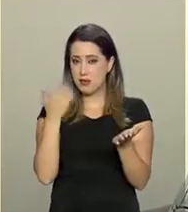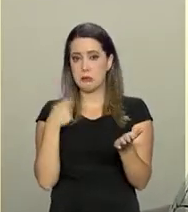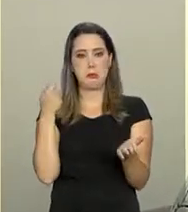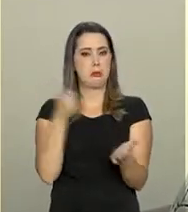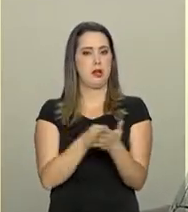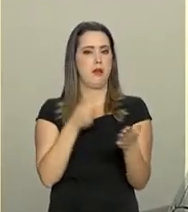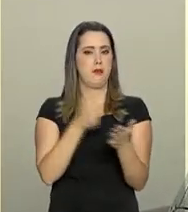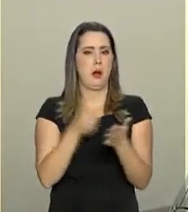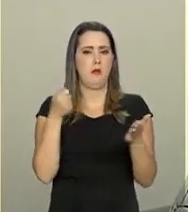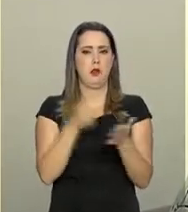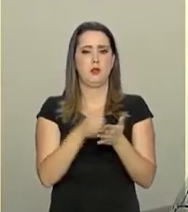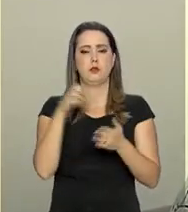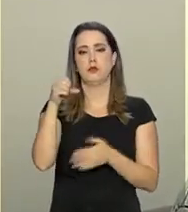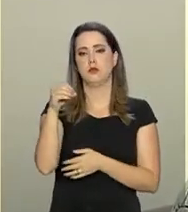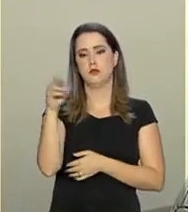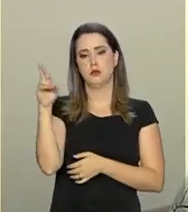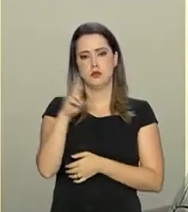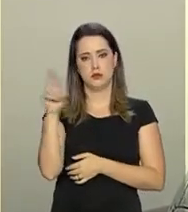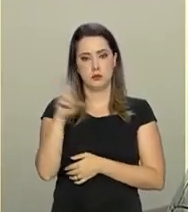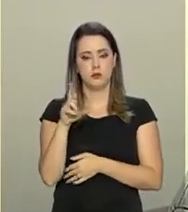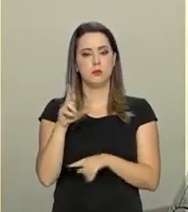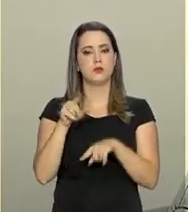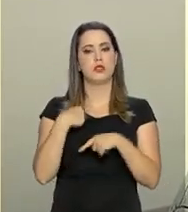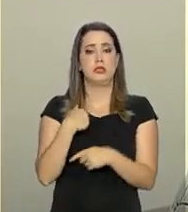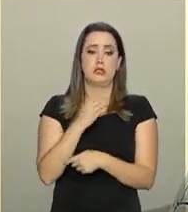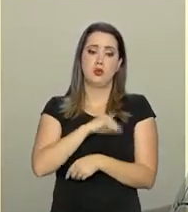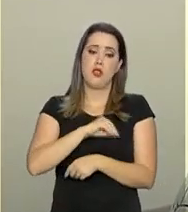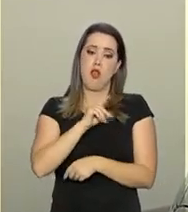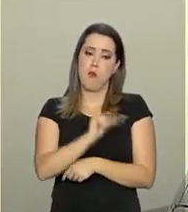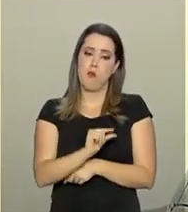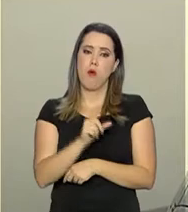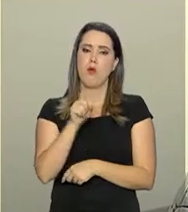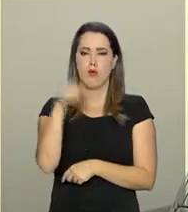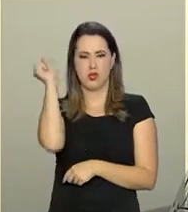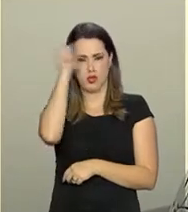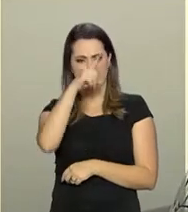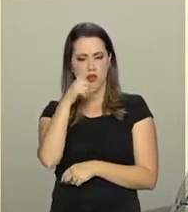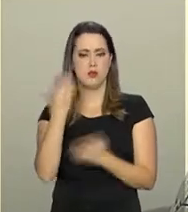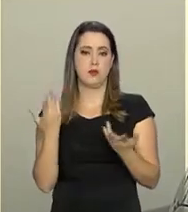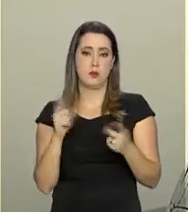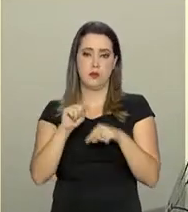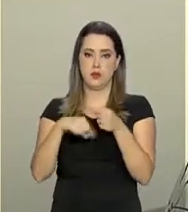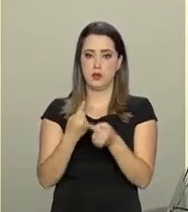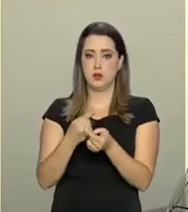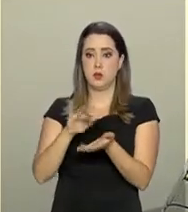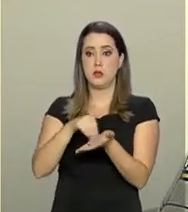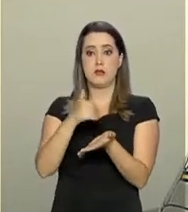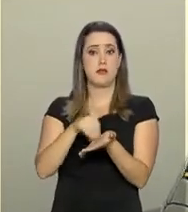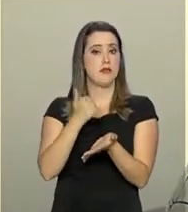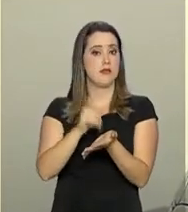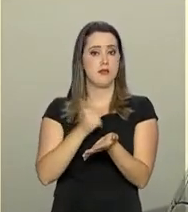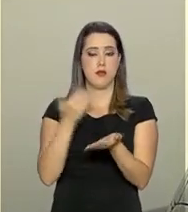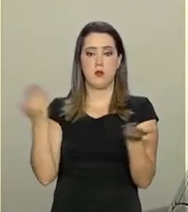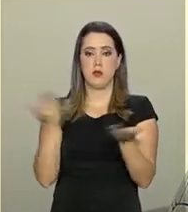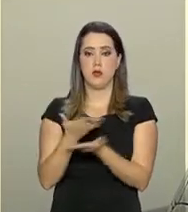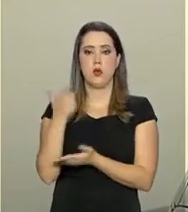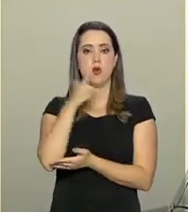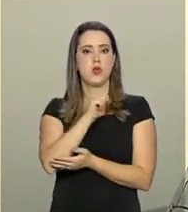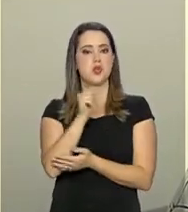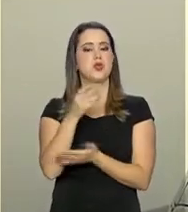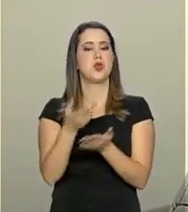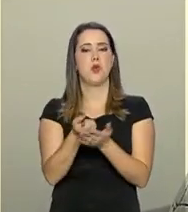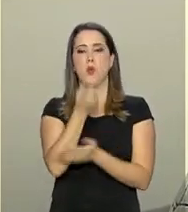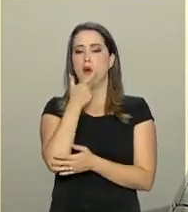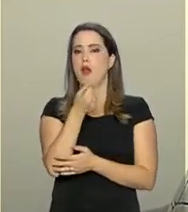90 reais todo mês né e para quem ganha pouco aperta aí depois eu fiz um cadastro e consegui pegar o remédio a